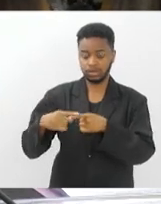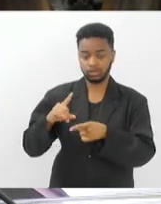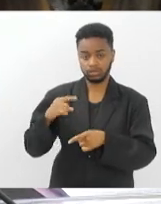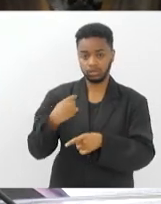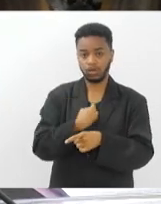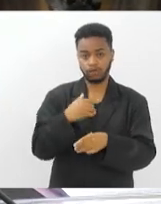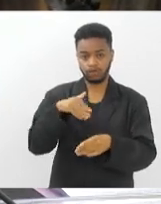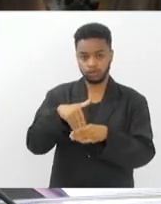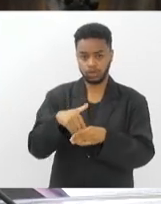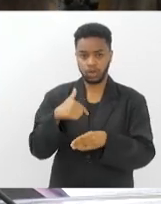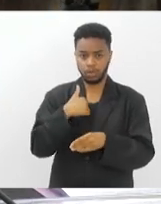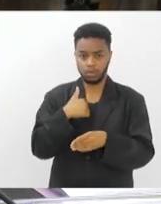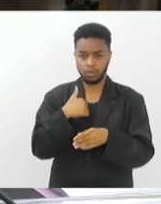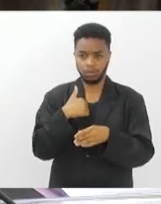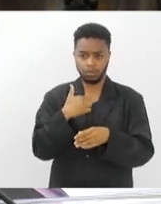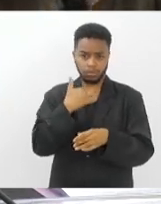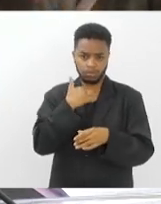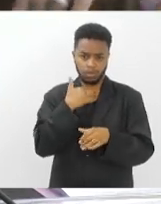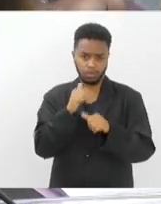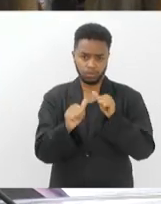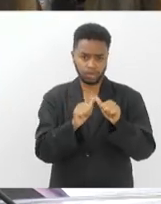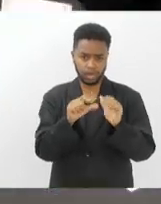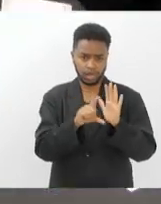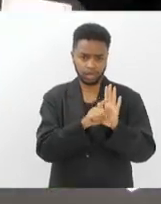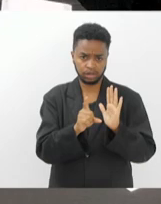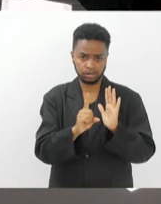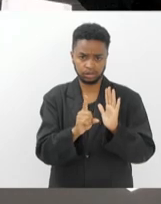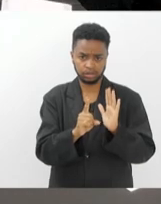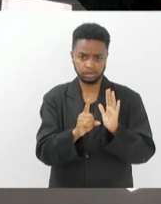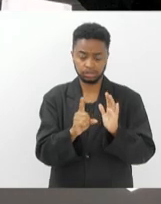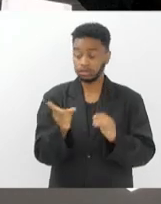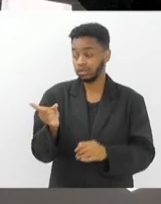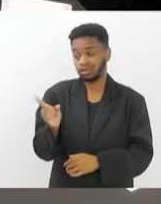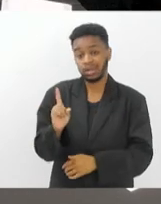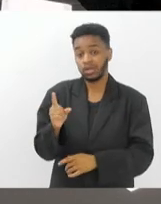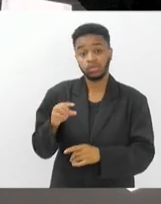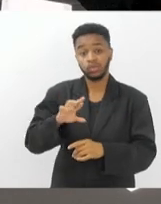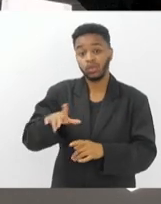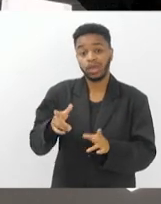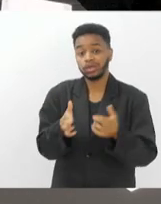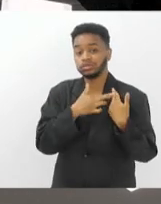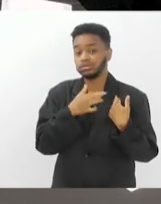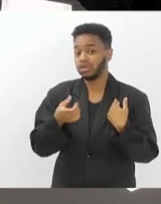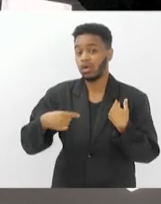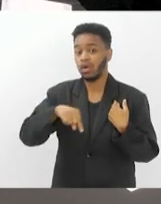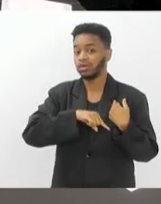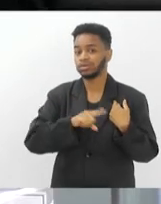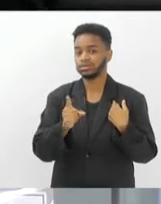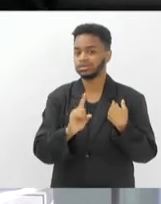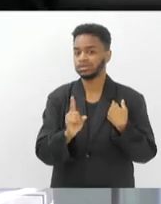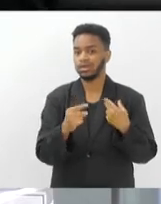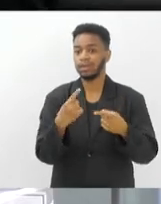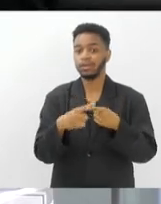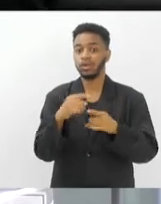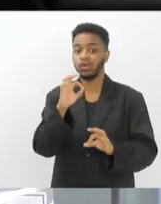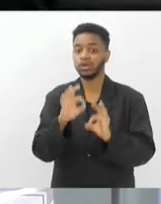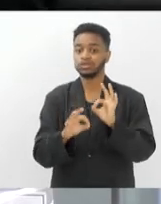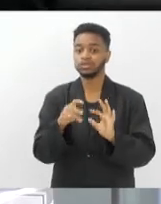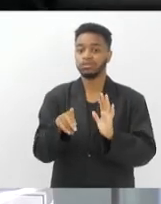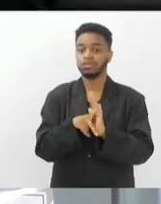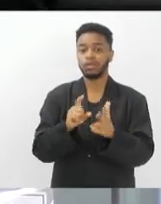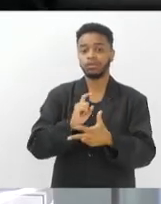posso fazer uma alteração da mensagem, da lei? Não, querido, a iniciativa não é nossa. A organização do